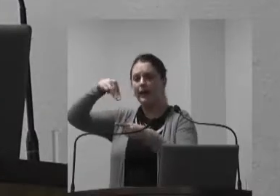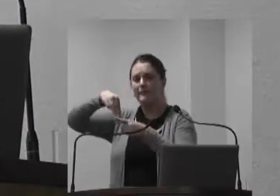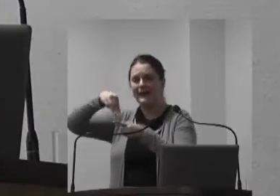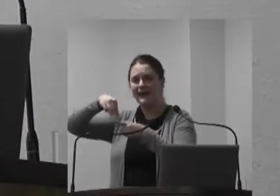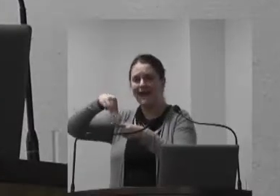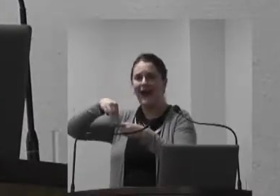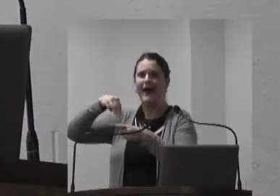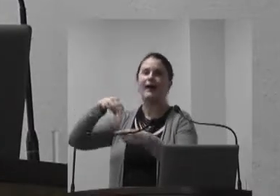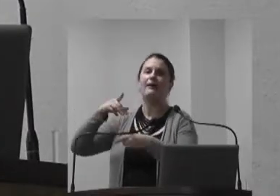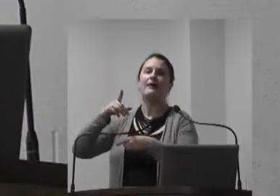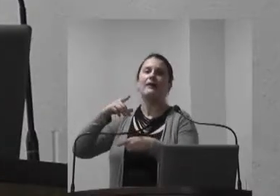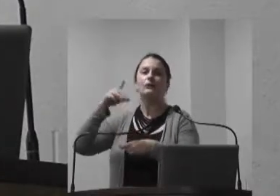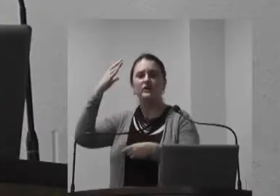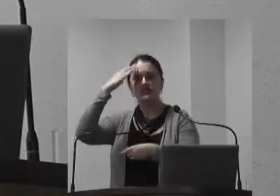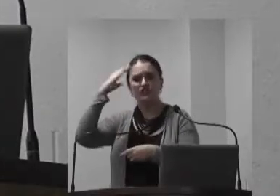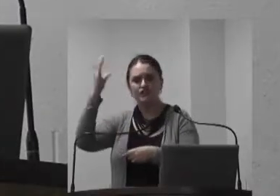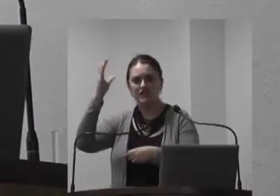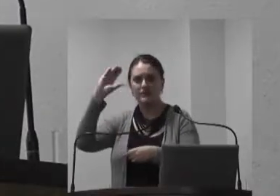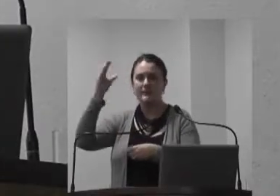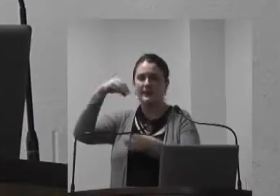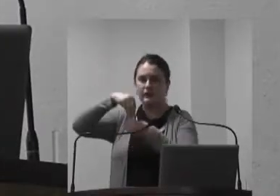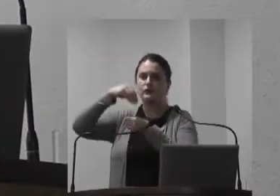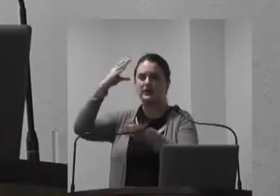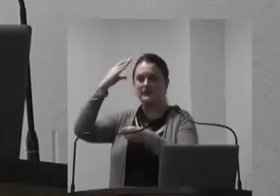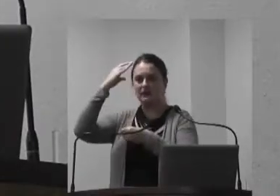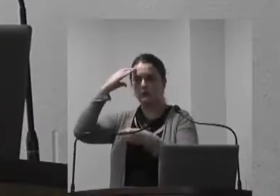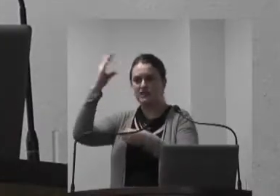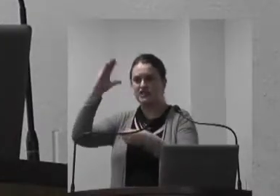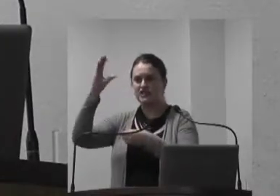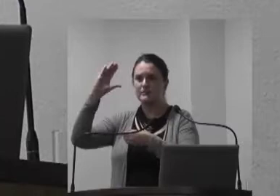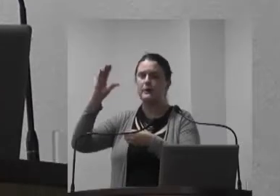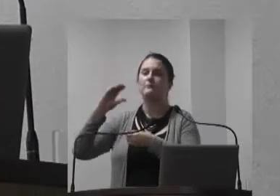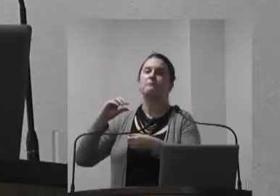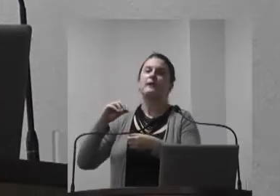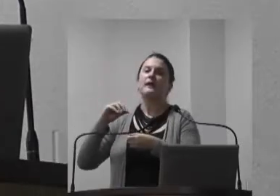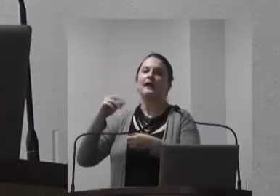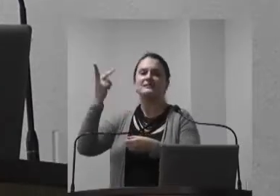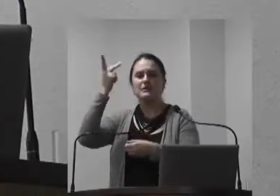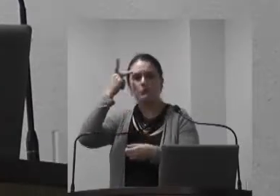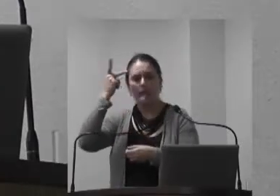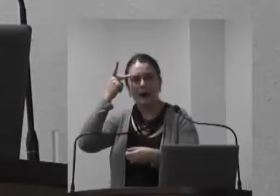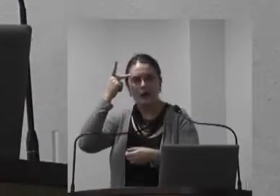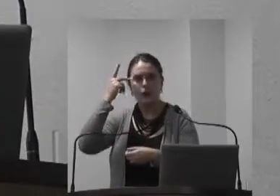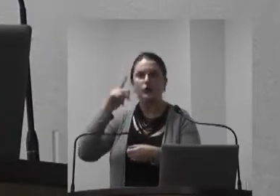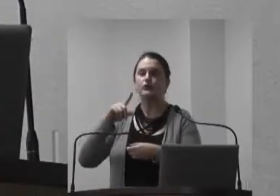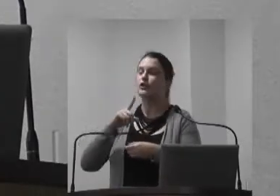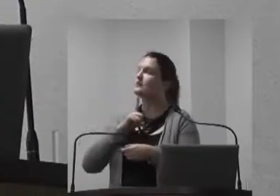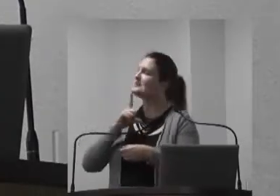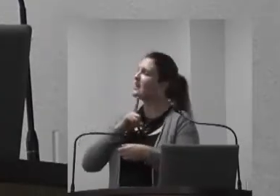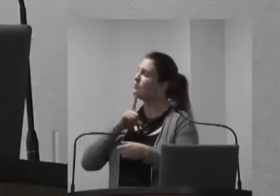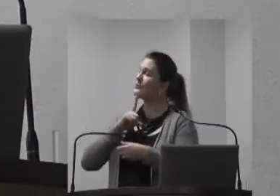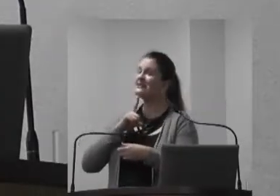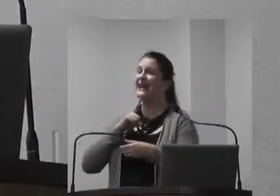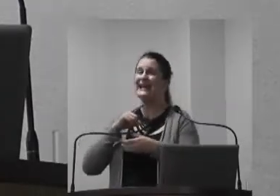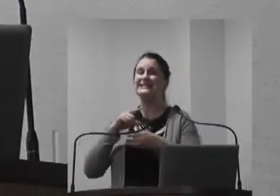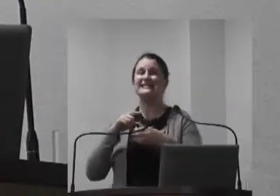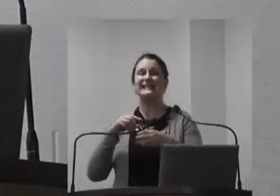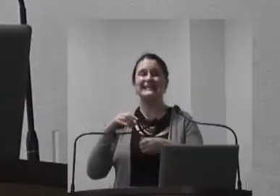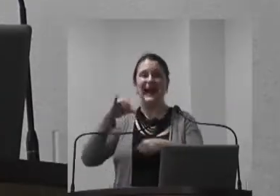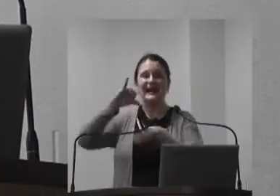como Maringá, Curitiba, dentro de Curitiba, São Paulo, nós